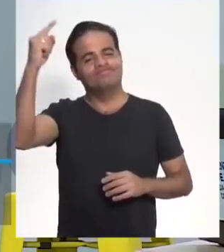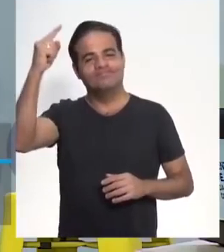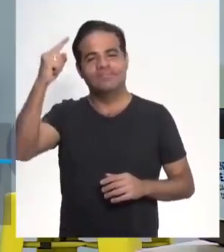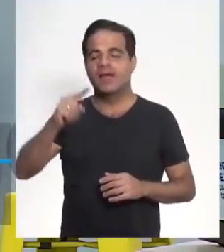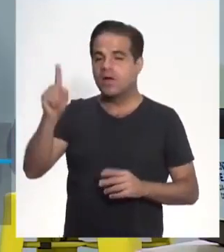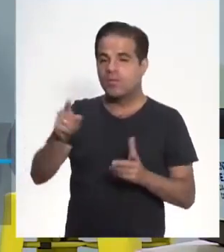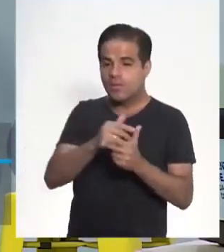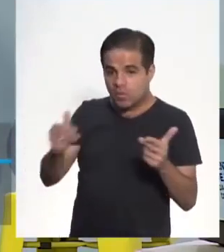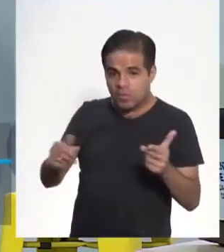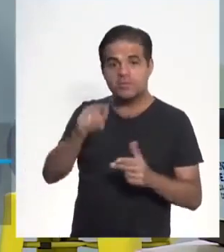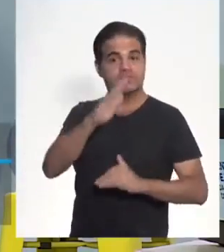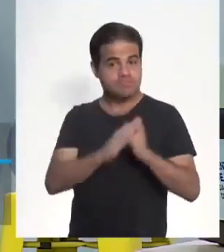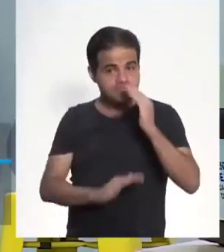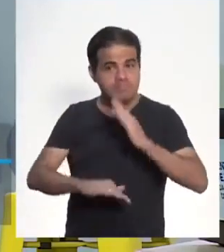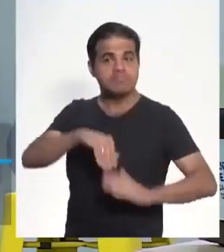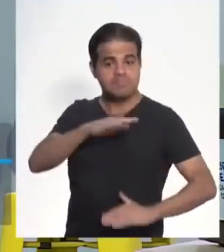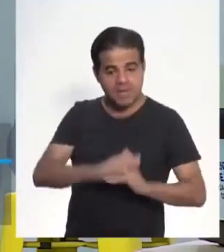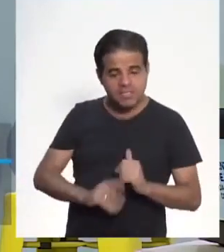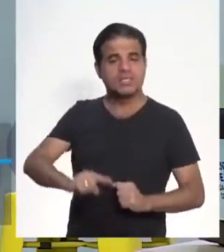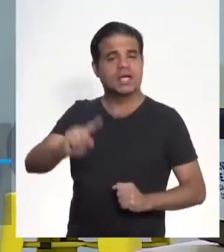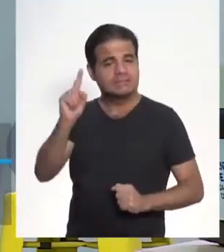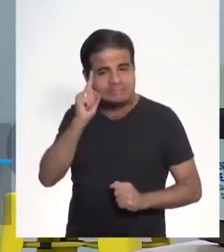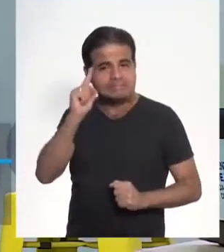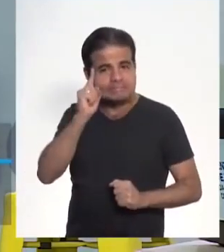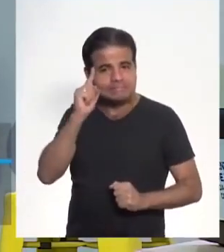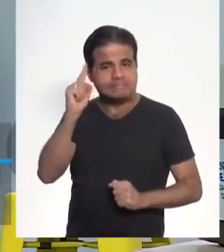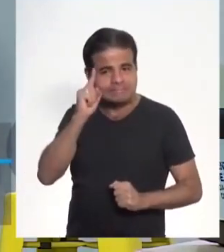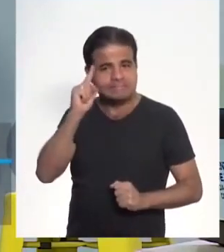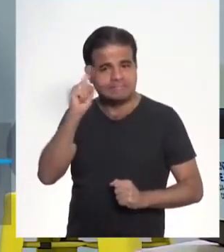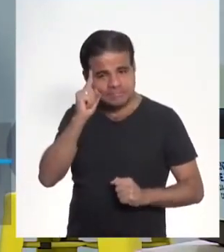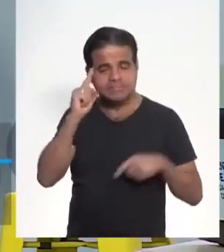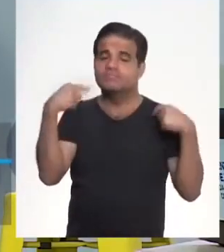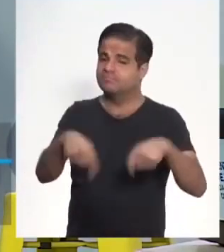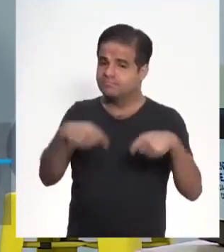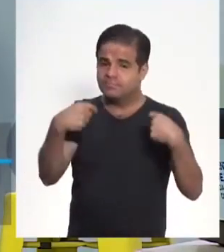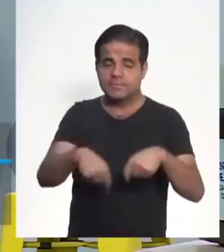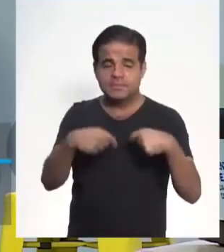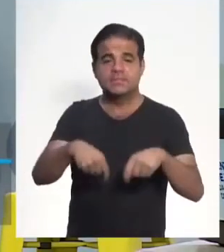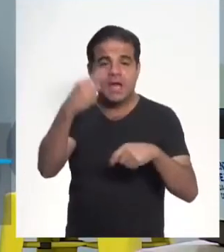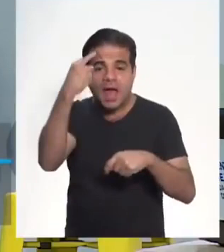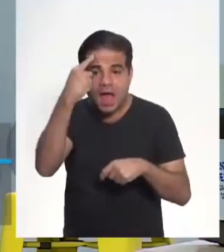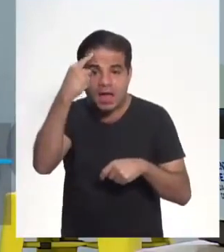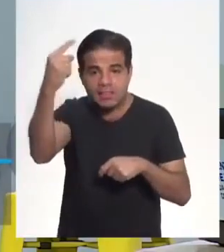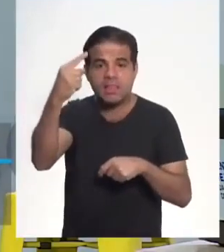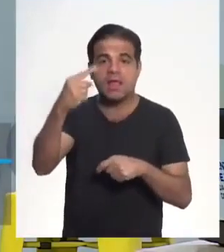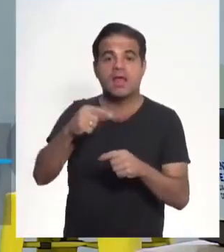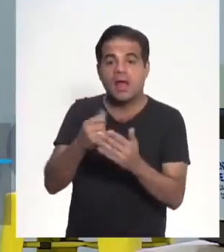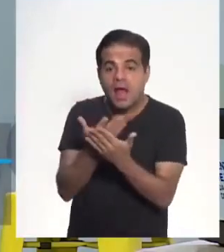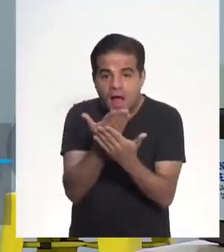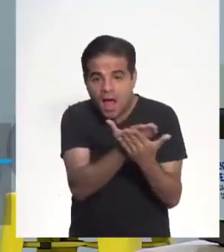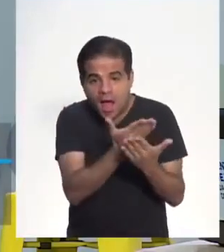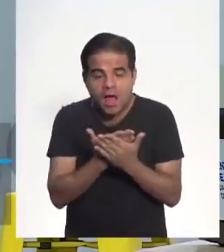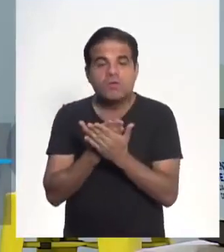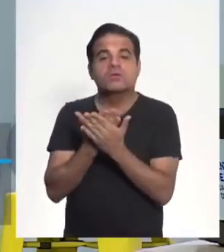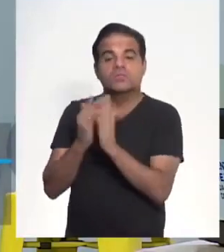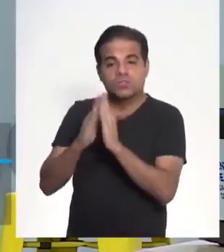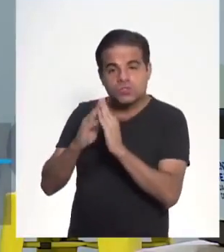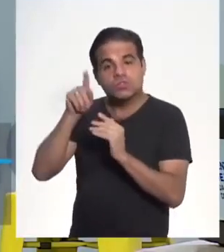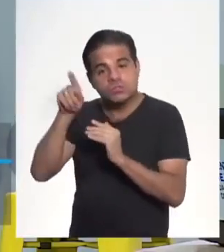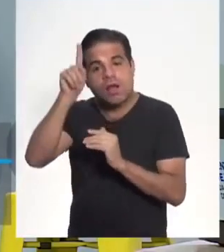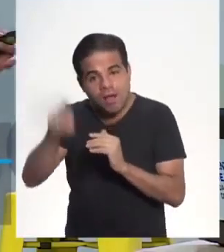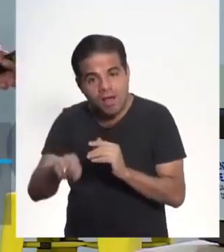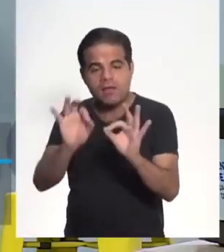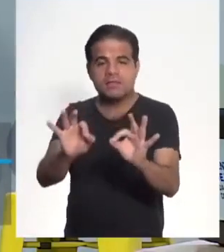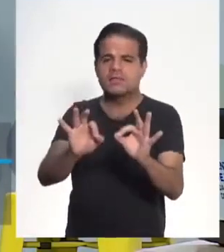É algo que você tem que praticar cotidianamente. Tá? E a ideia do número de aulas na escola é exatamente essa,